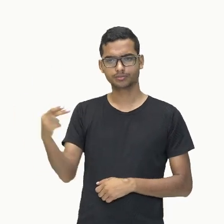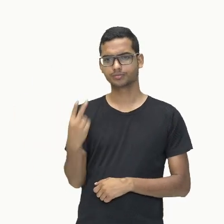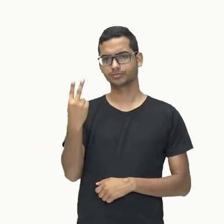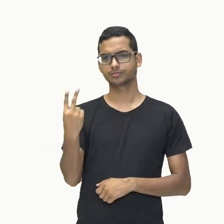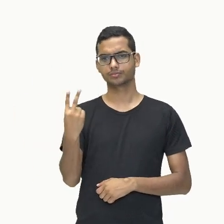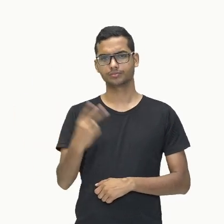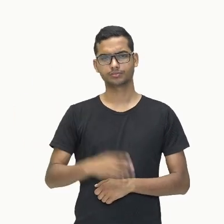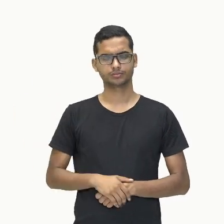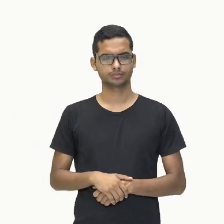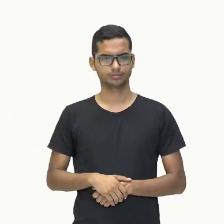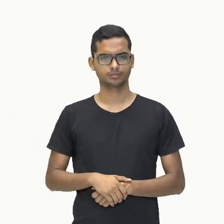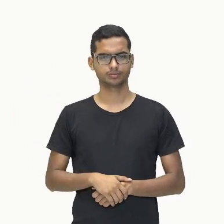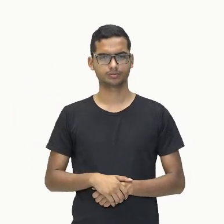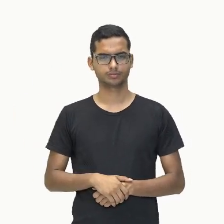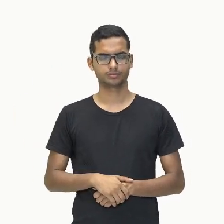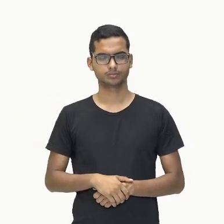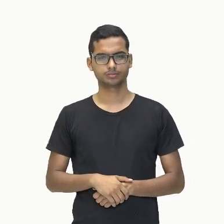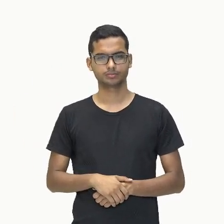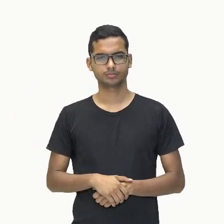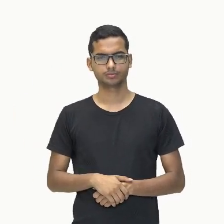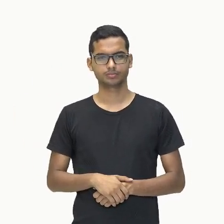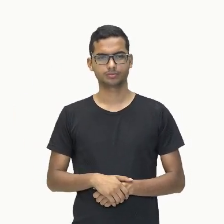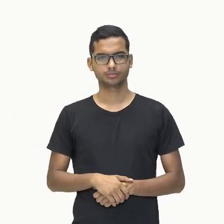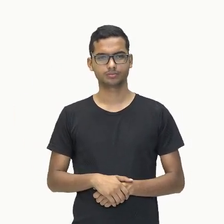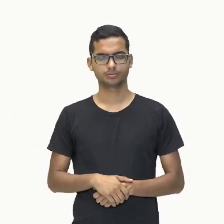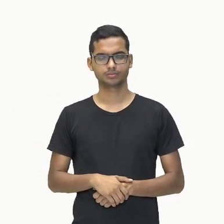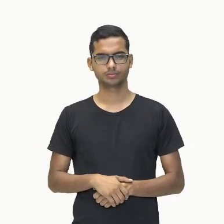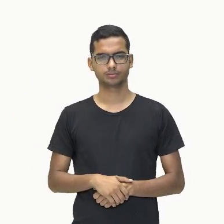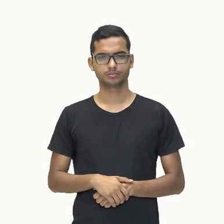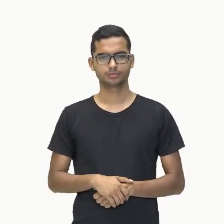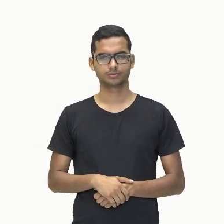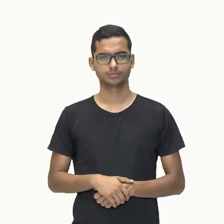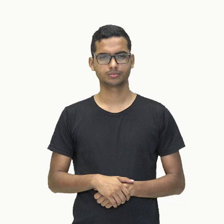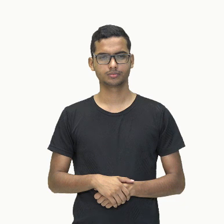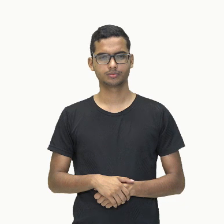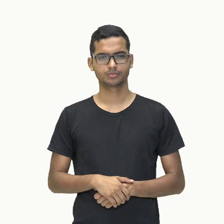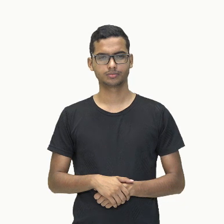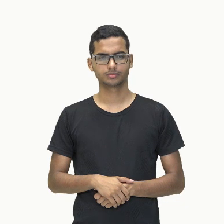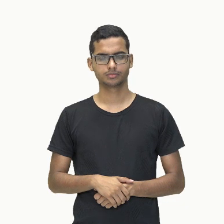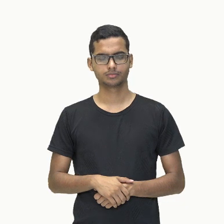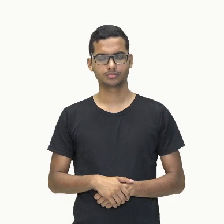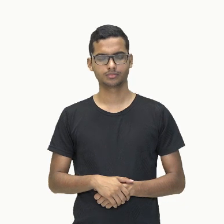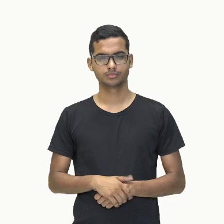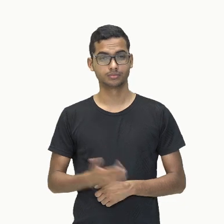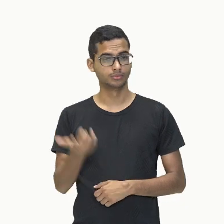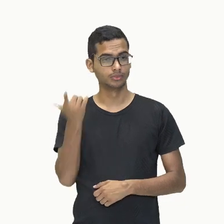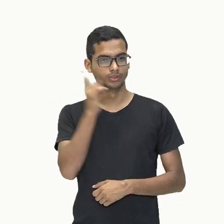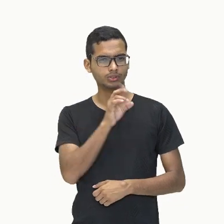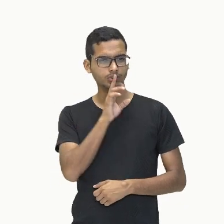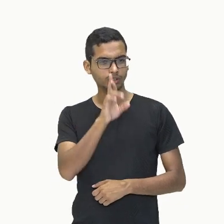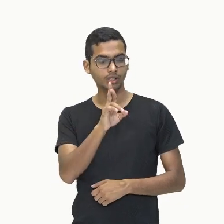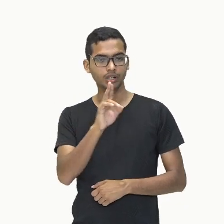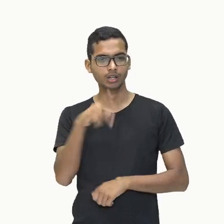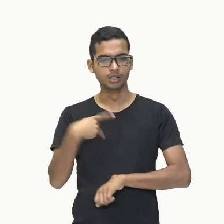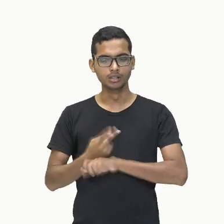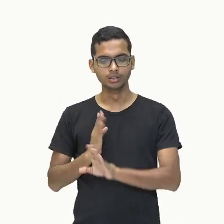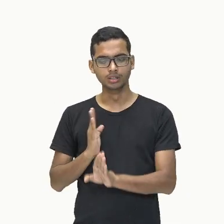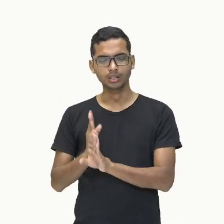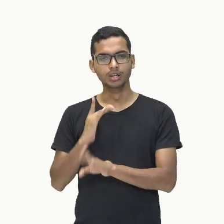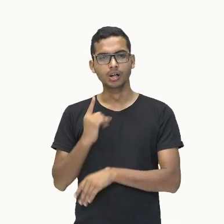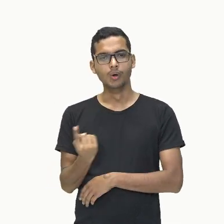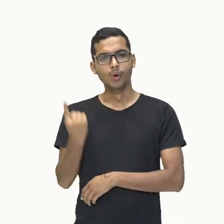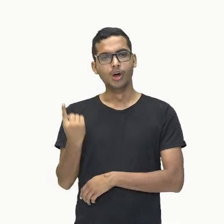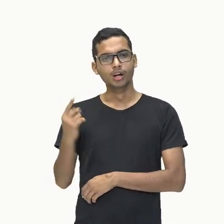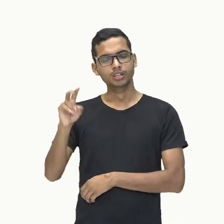tá? Fazendo aí um trabalhinho em cima dele, a gente chega então a